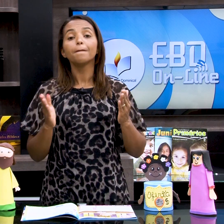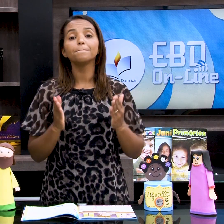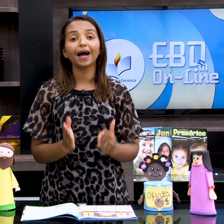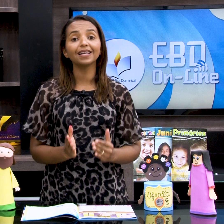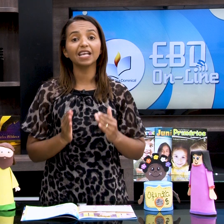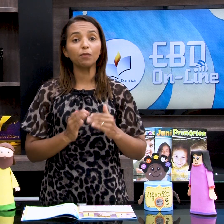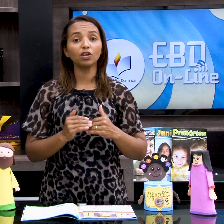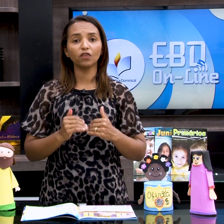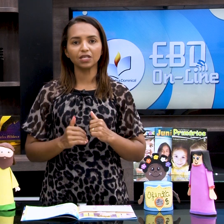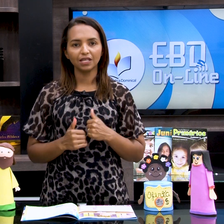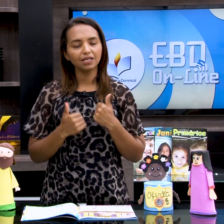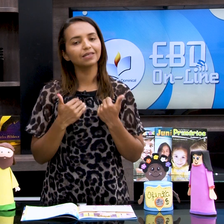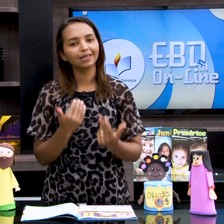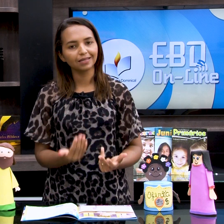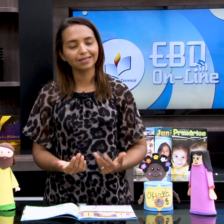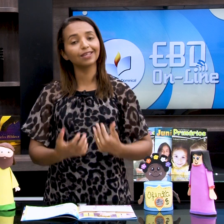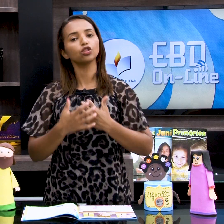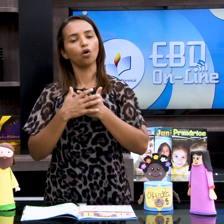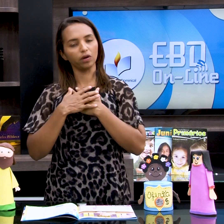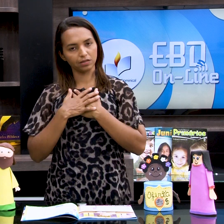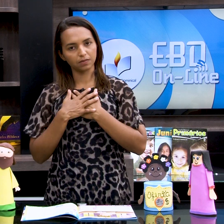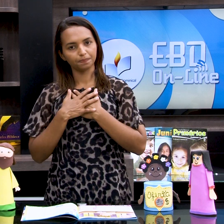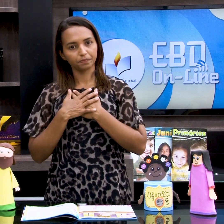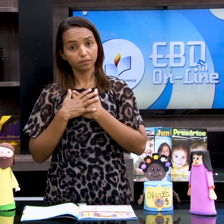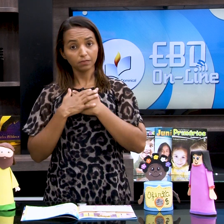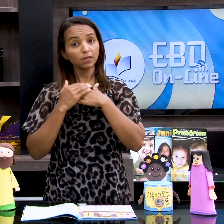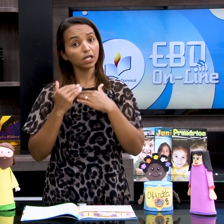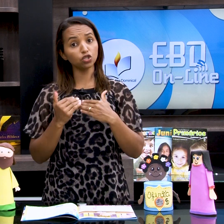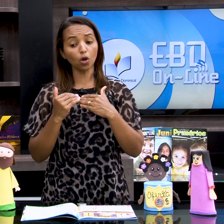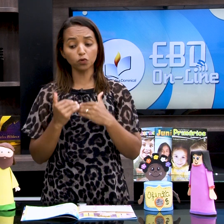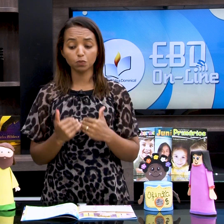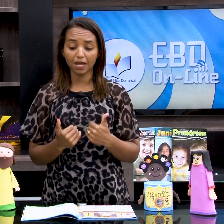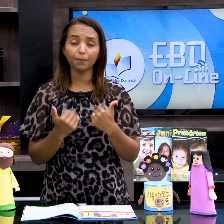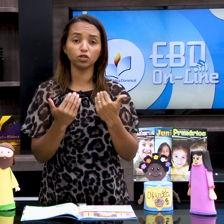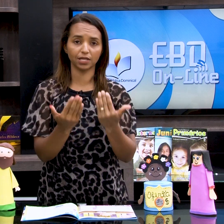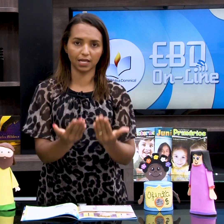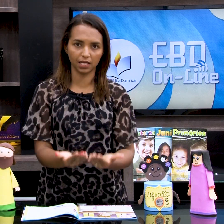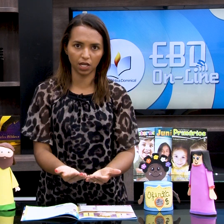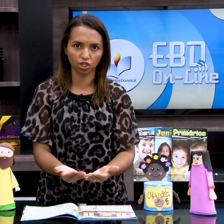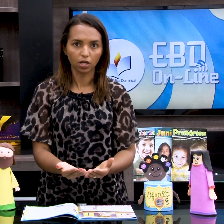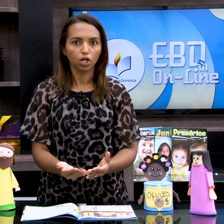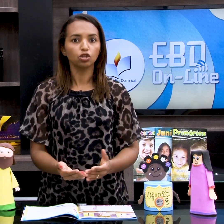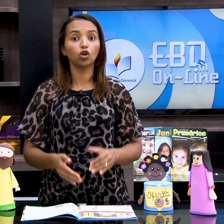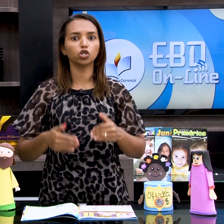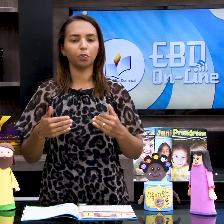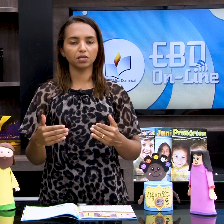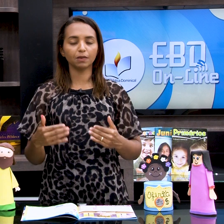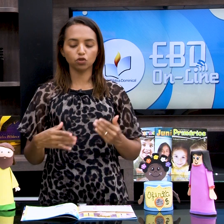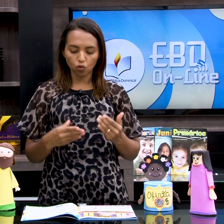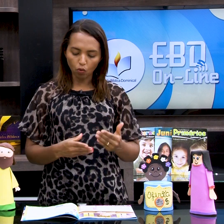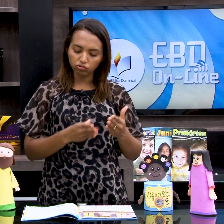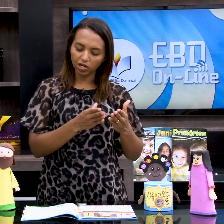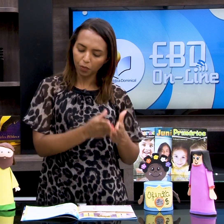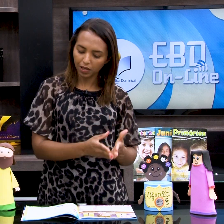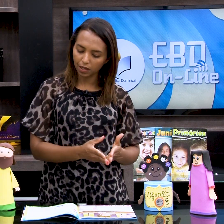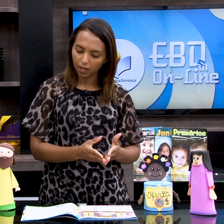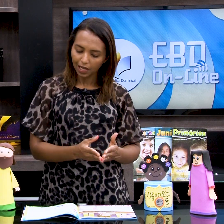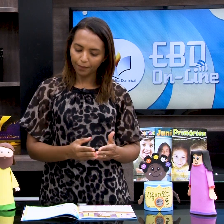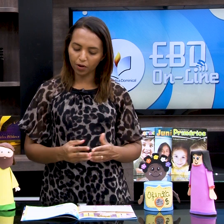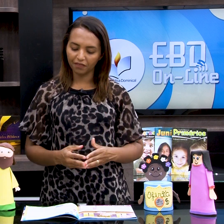igreja mas é bom que você diga as crianças que nós que somos membros dessa igreja nós precisamos